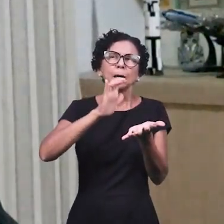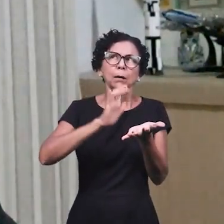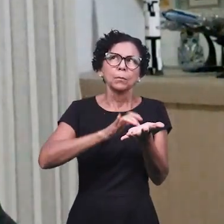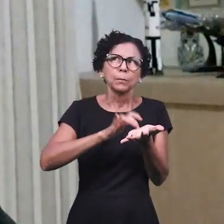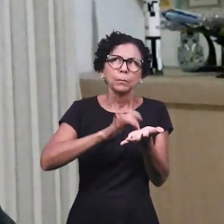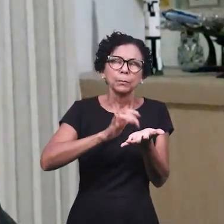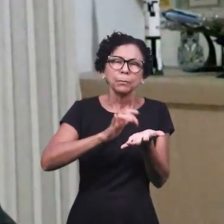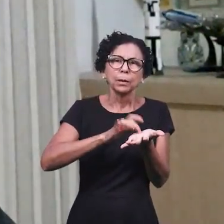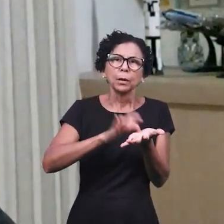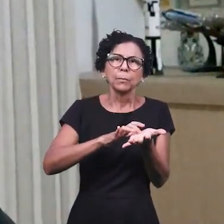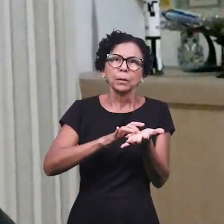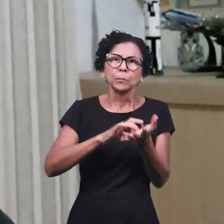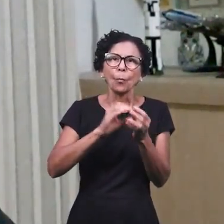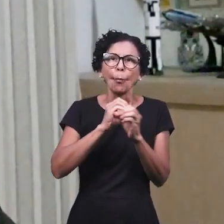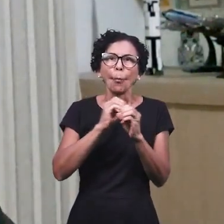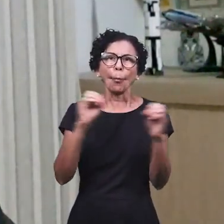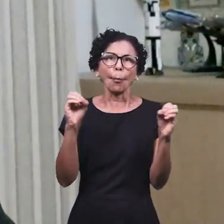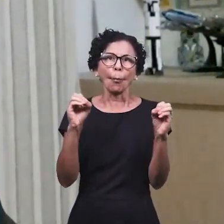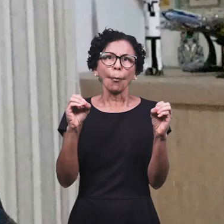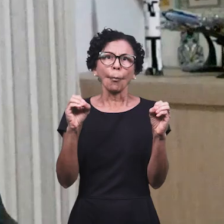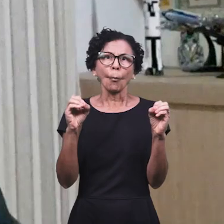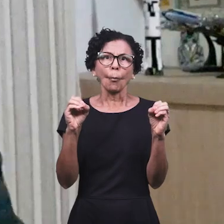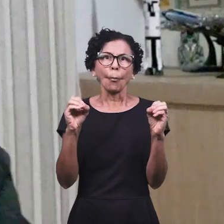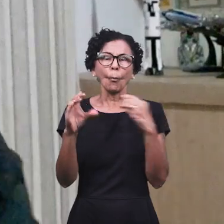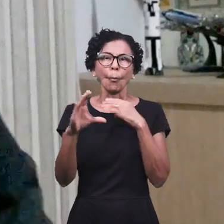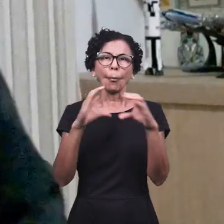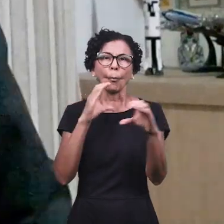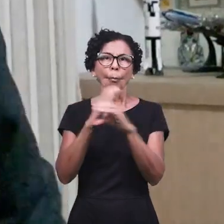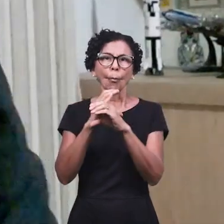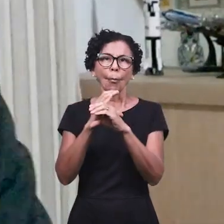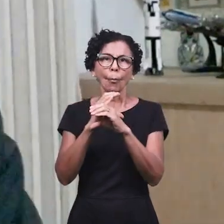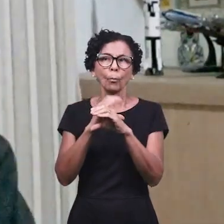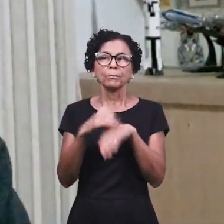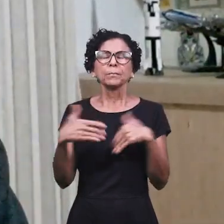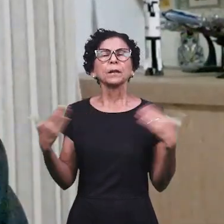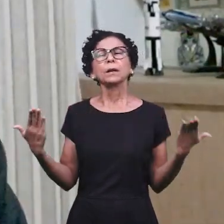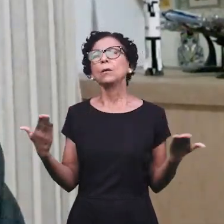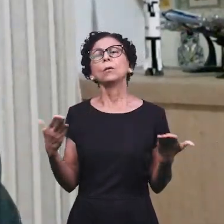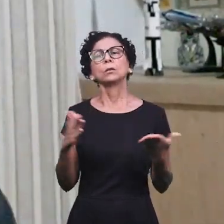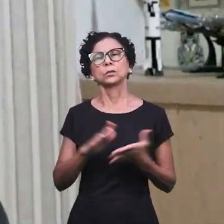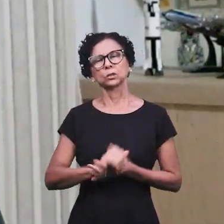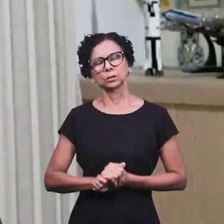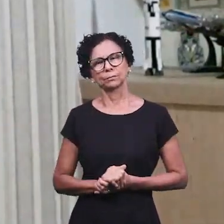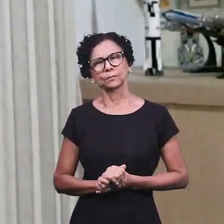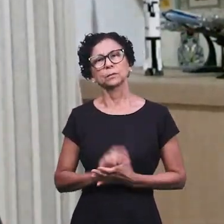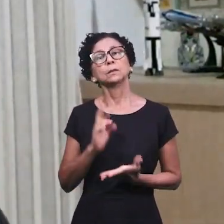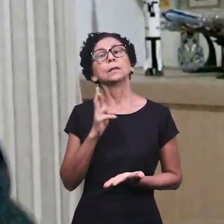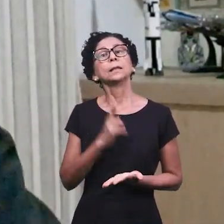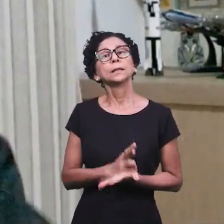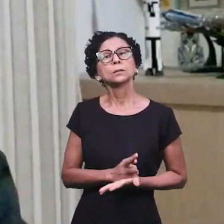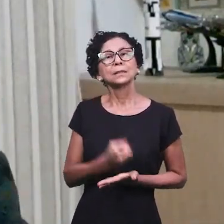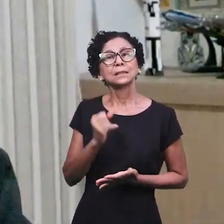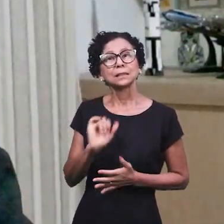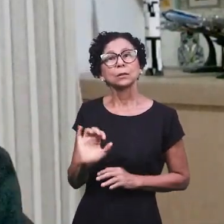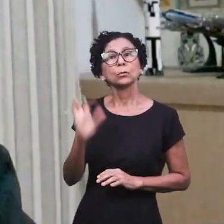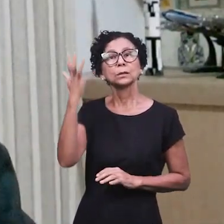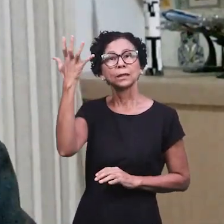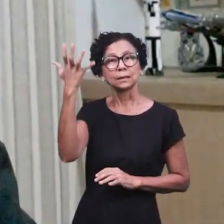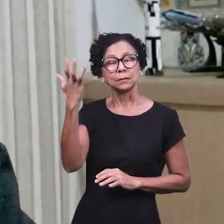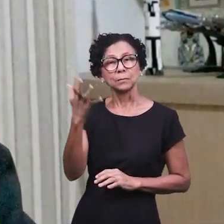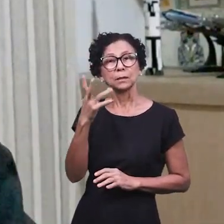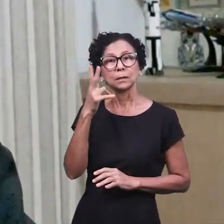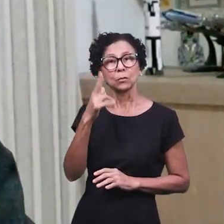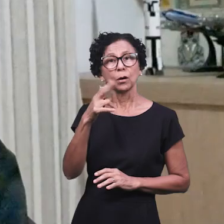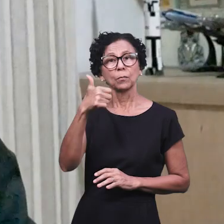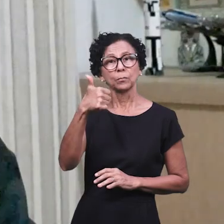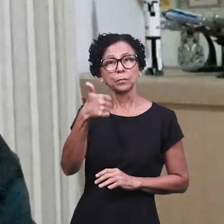ficaram alguns dias sem comunicação. E hoje, o que isso poderia acontecer nos nossos dias?